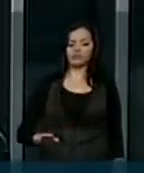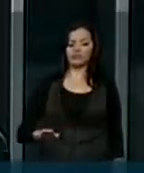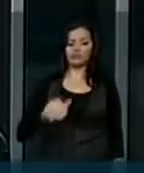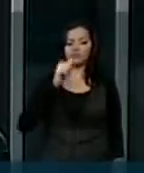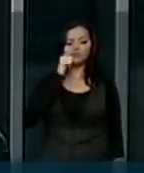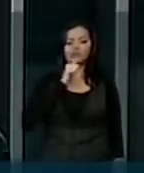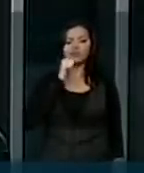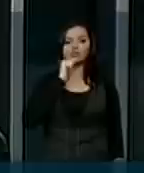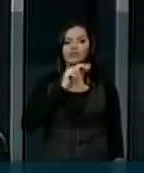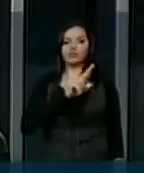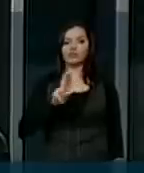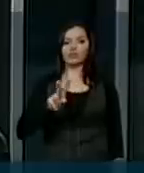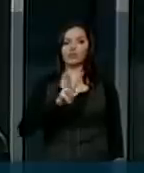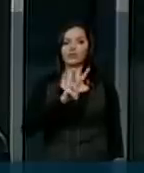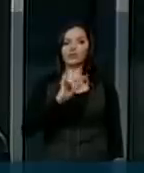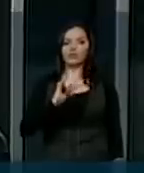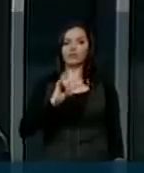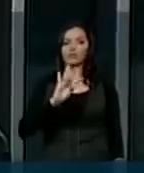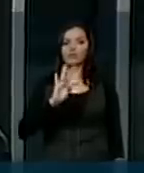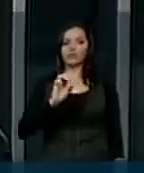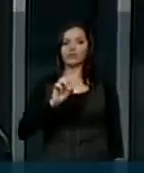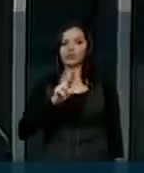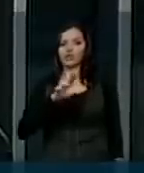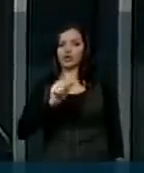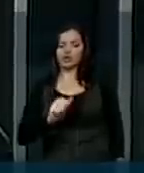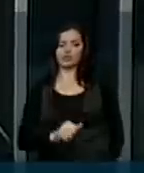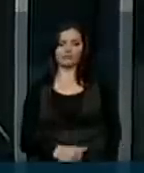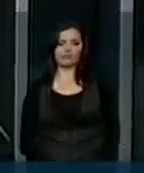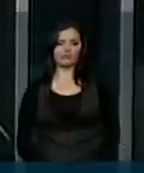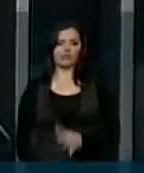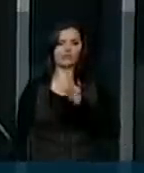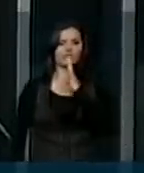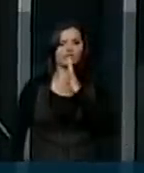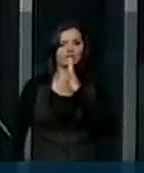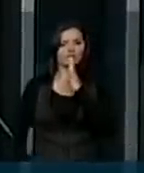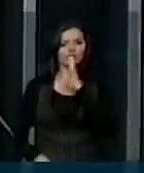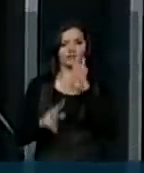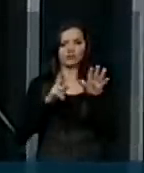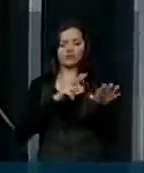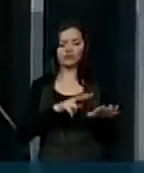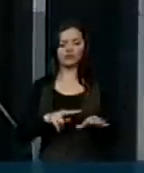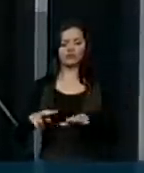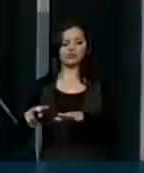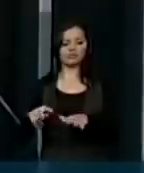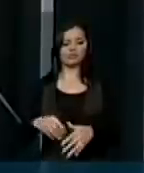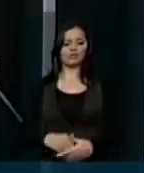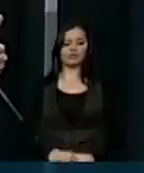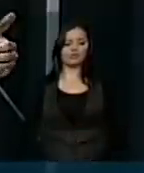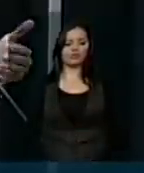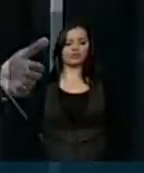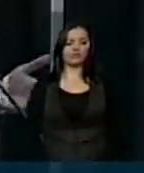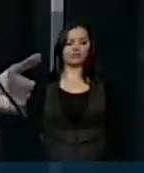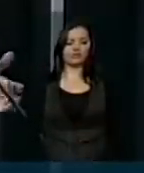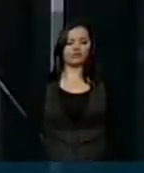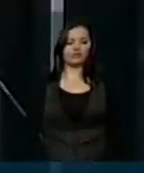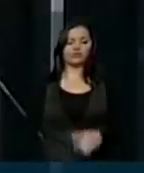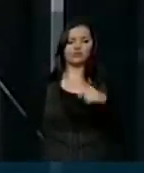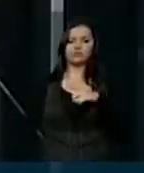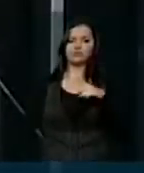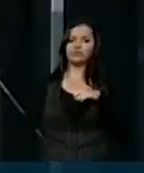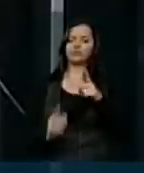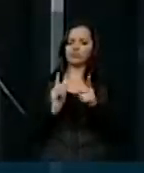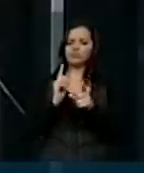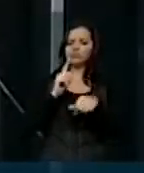menina Vitória. Eu a conheci nesta semana e tive um tempo com